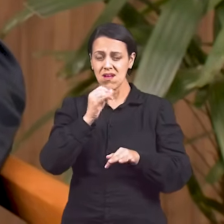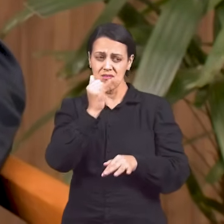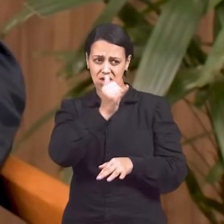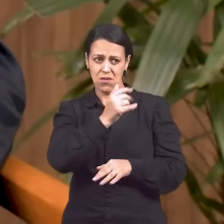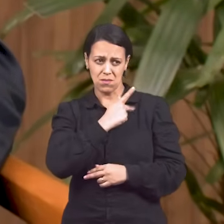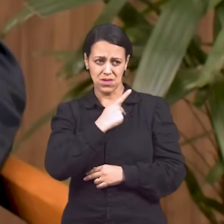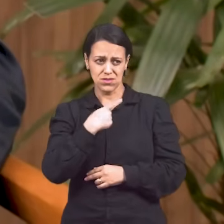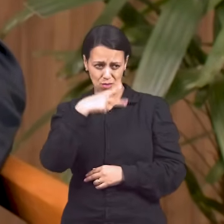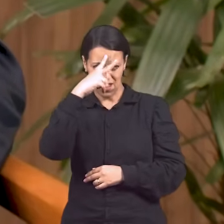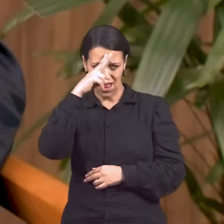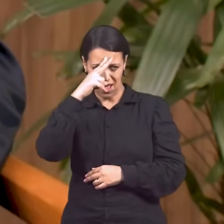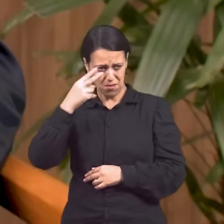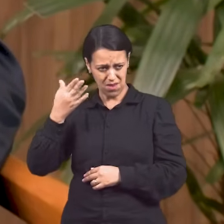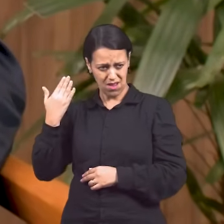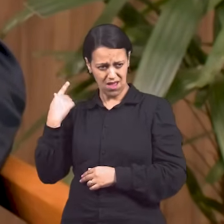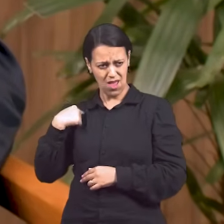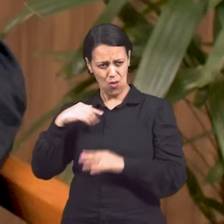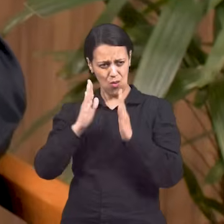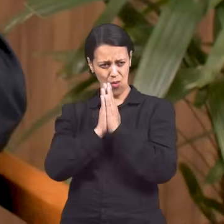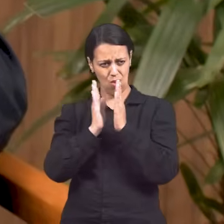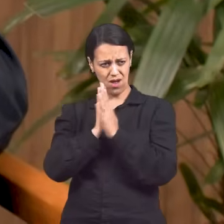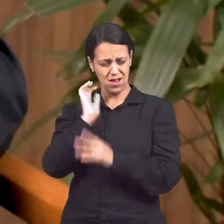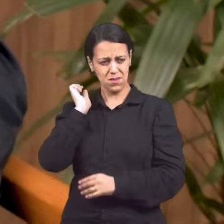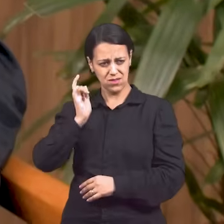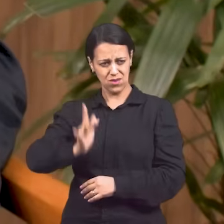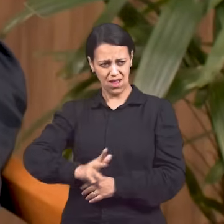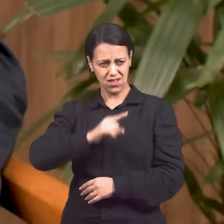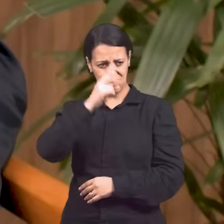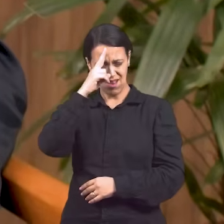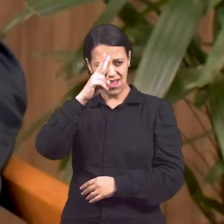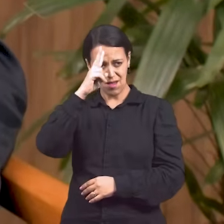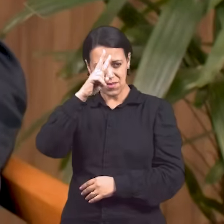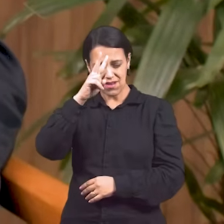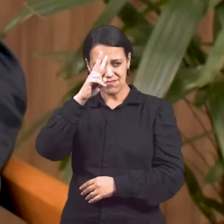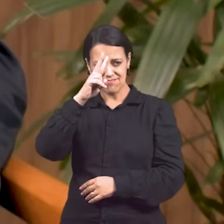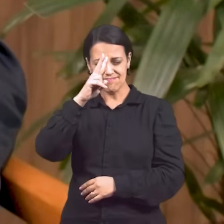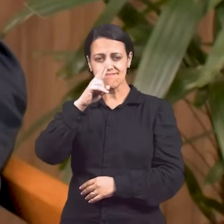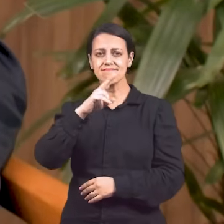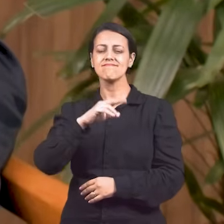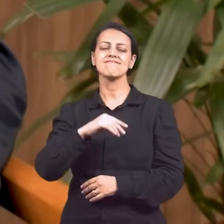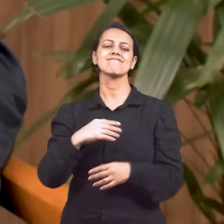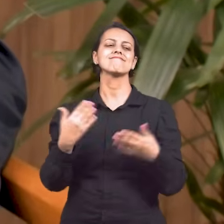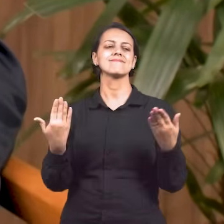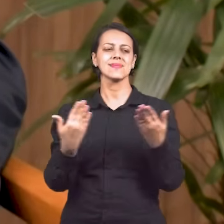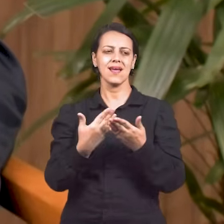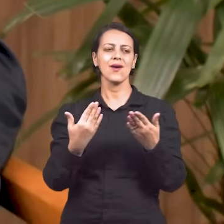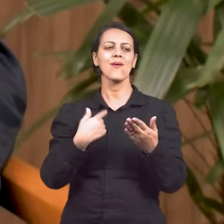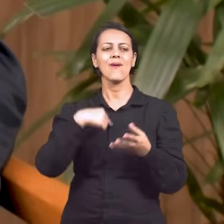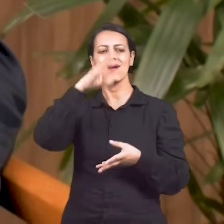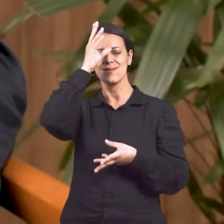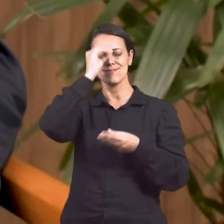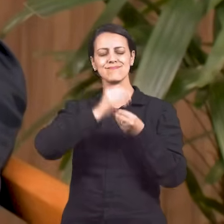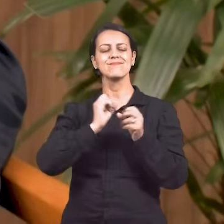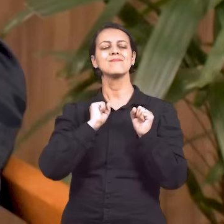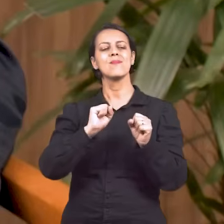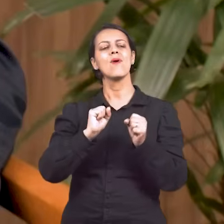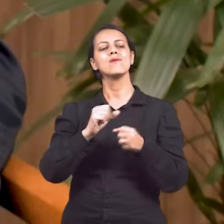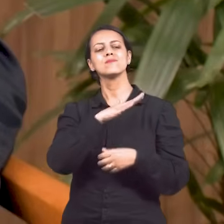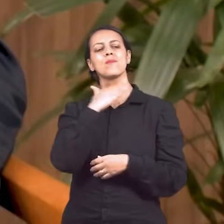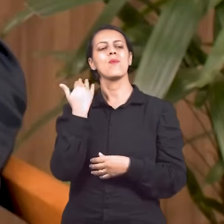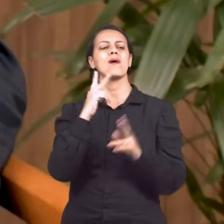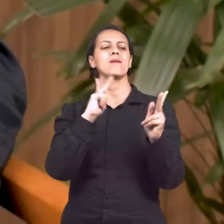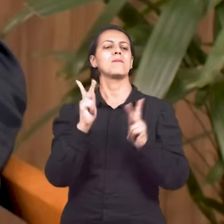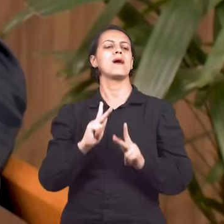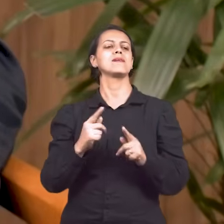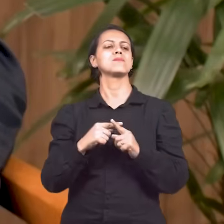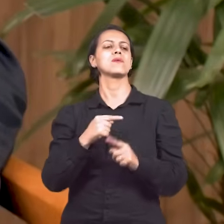comigo, pastor, o senhor lembra a oração que eu fiz na madrugada? Eu falei, sim. Ele falou assim,